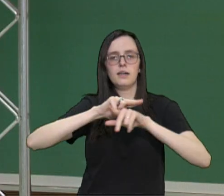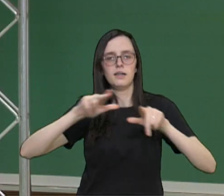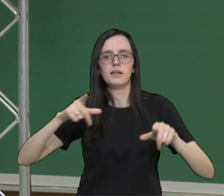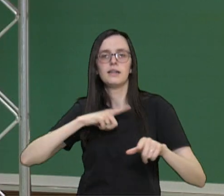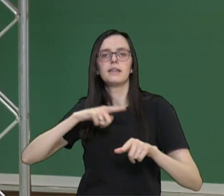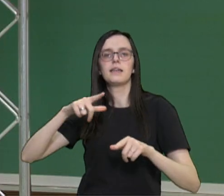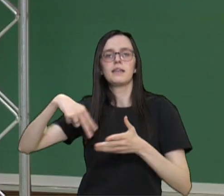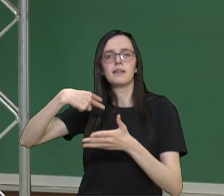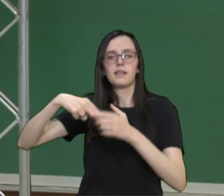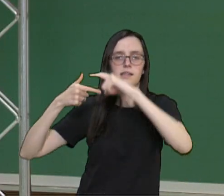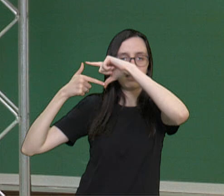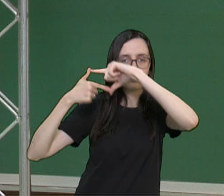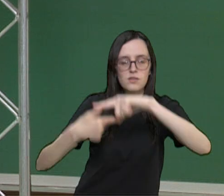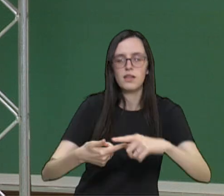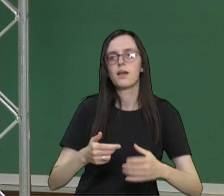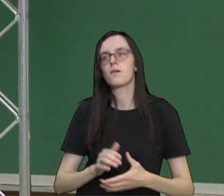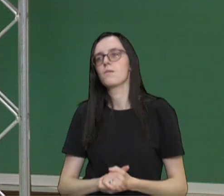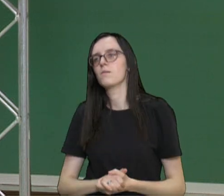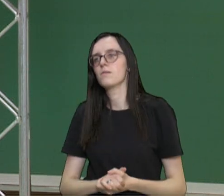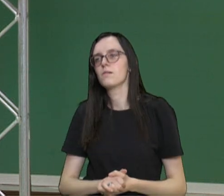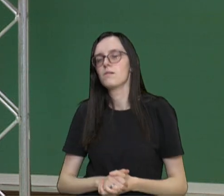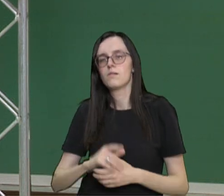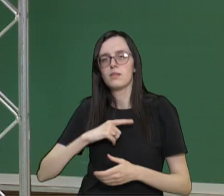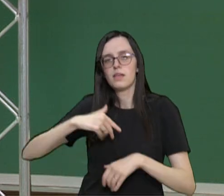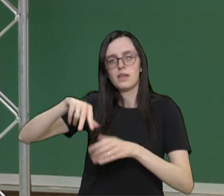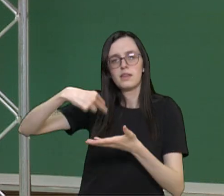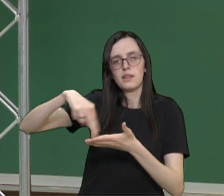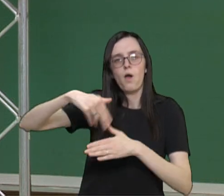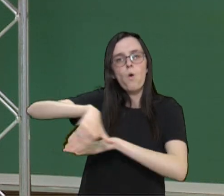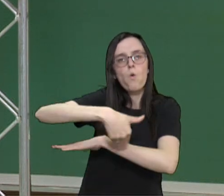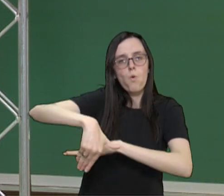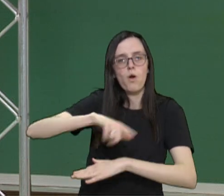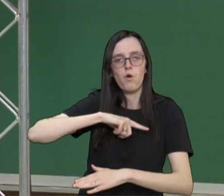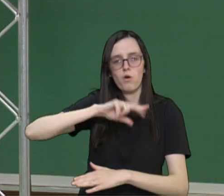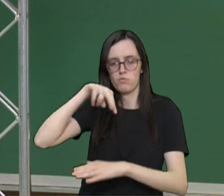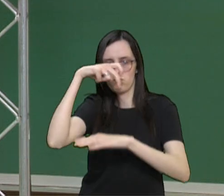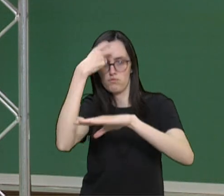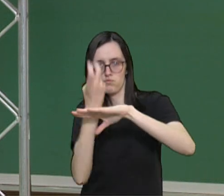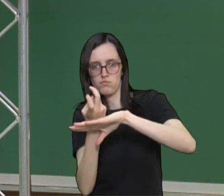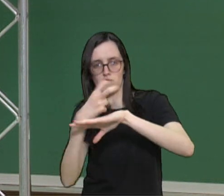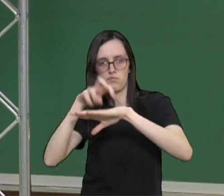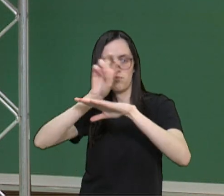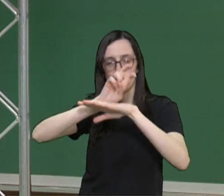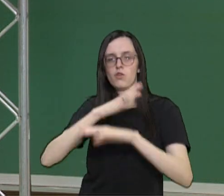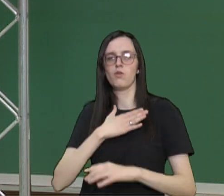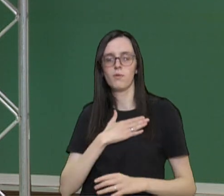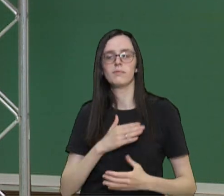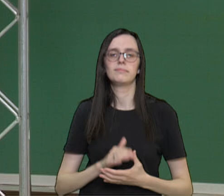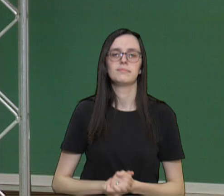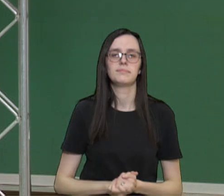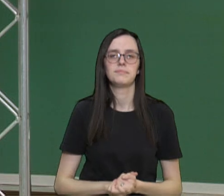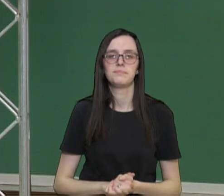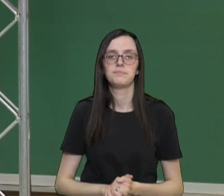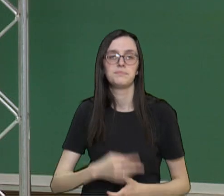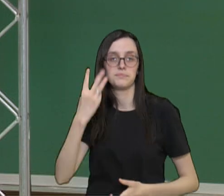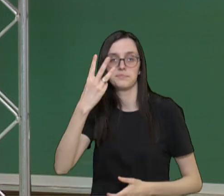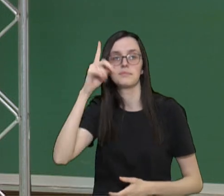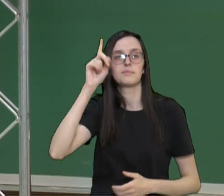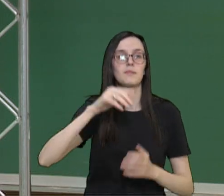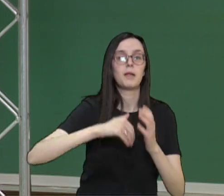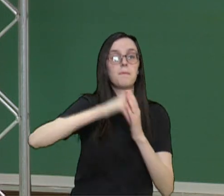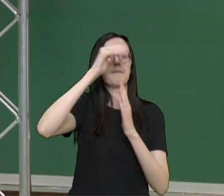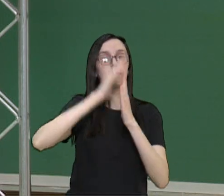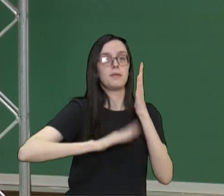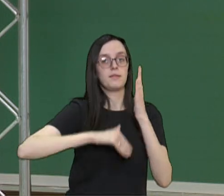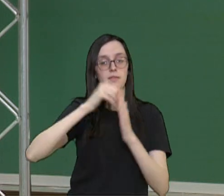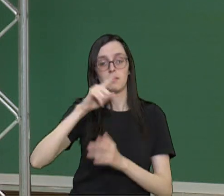clássica, né? E as danças de rua, o pessoal gosta muito do street, né? Pintura, essa área eu gosto muito, quem é meu aluno sabe que eu